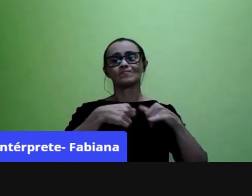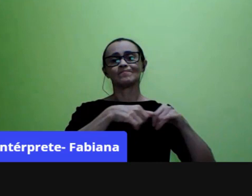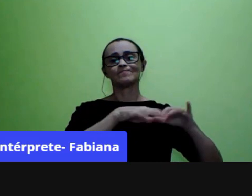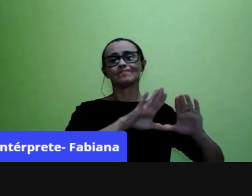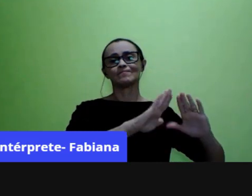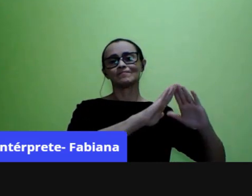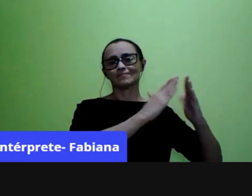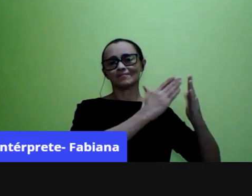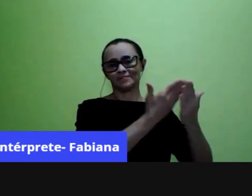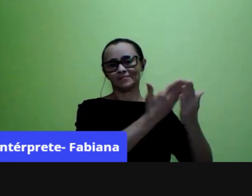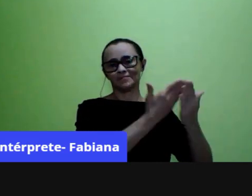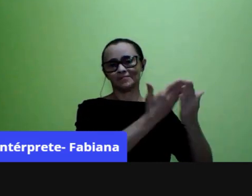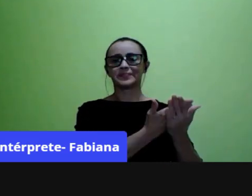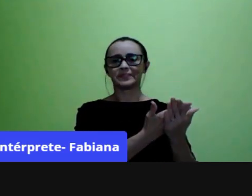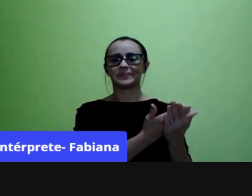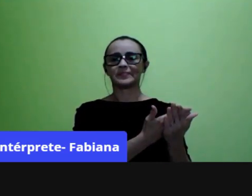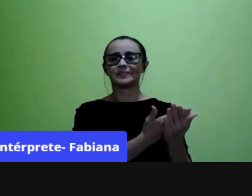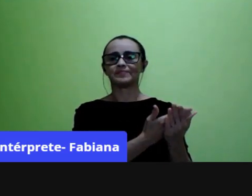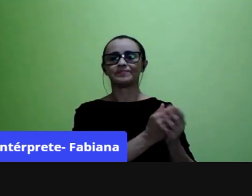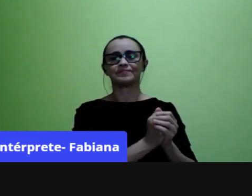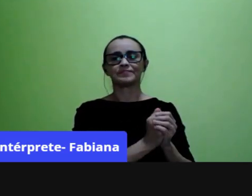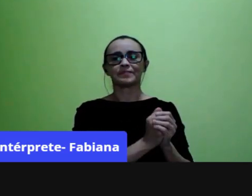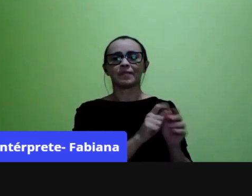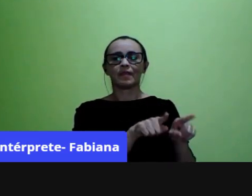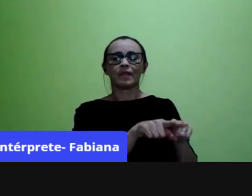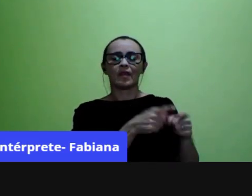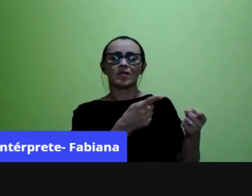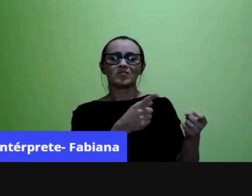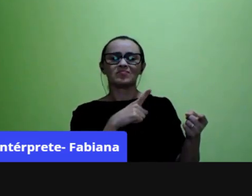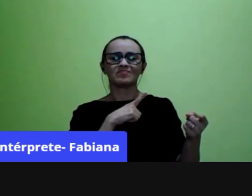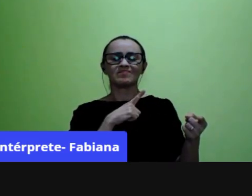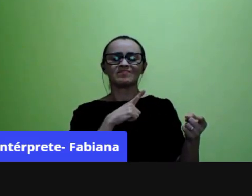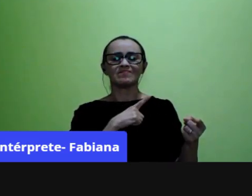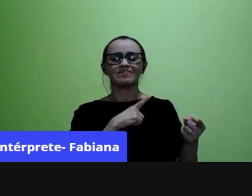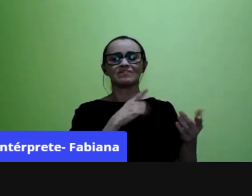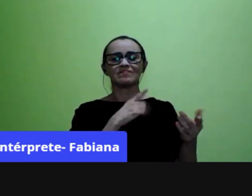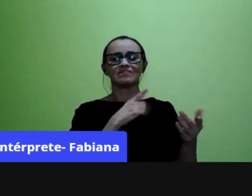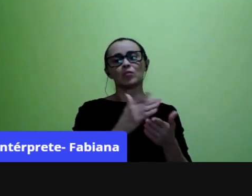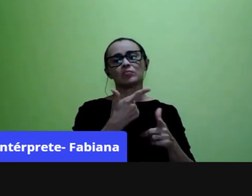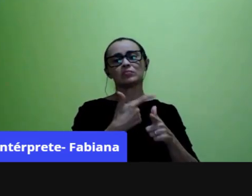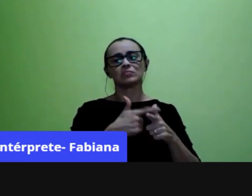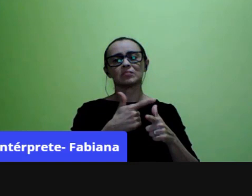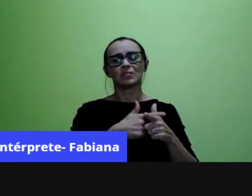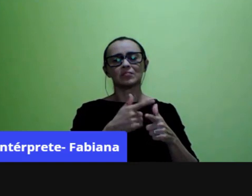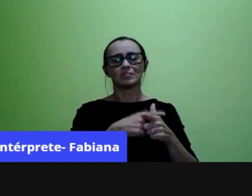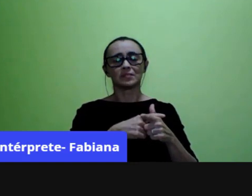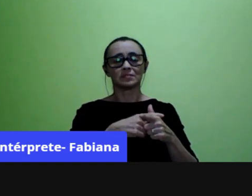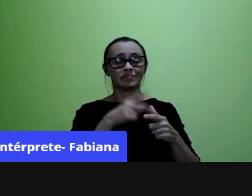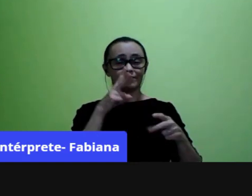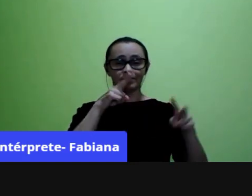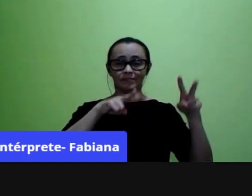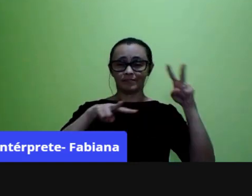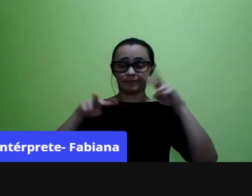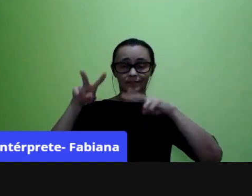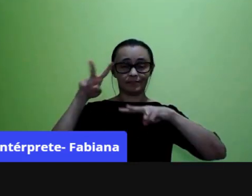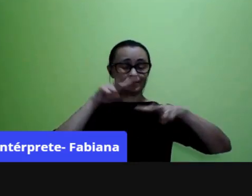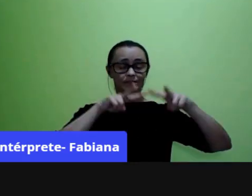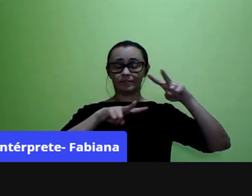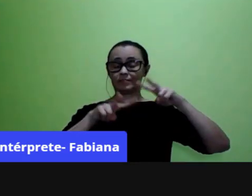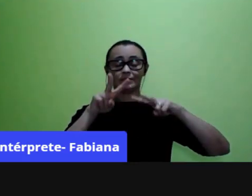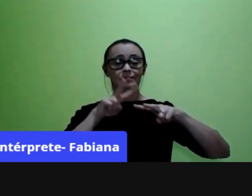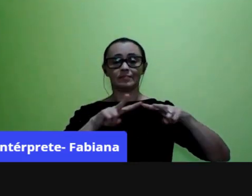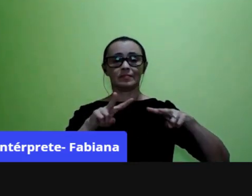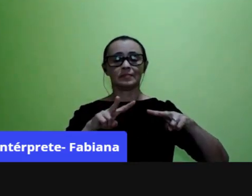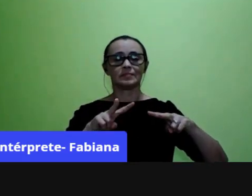Só que isso traz alguns problemas visuais, né? Porque polui um pouco, pode